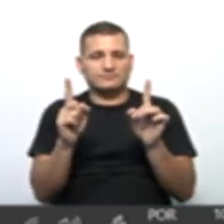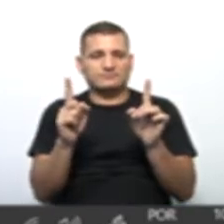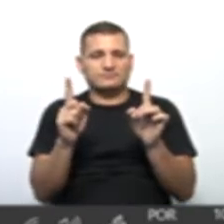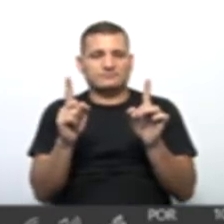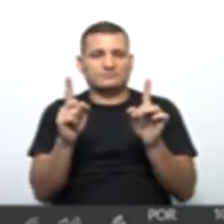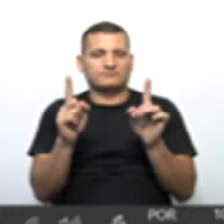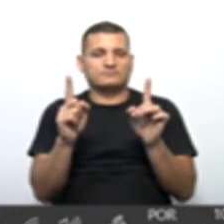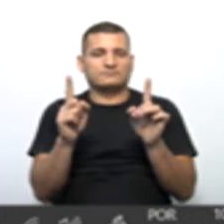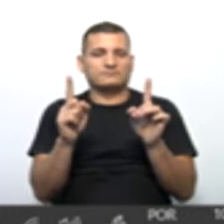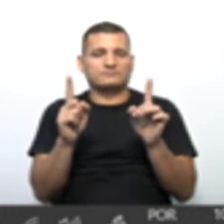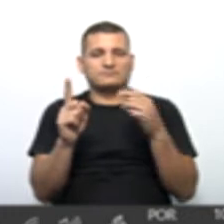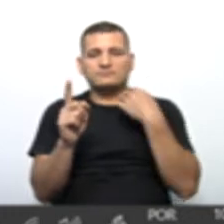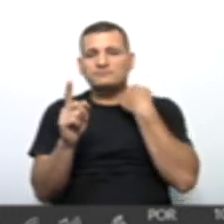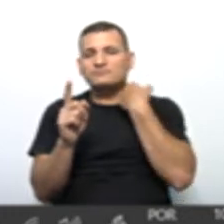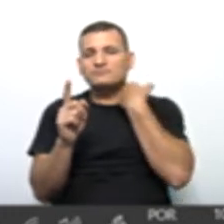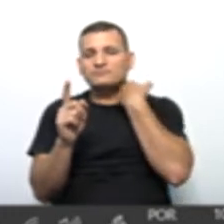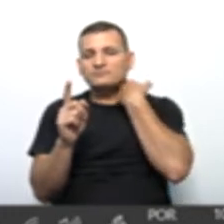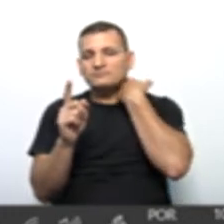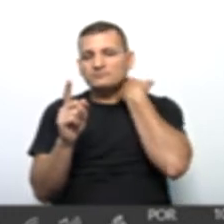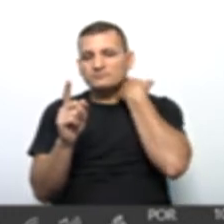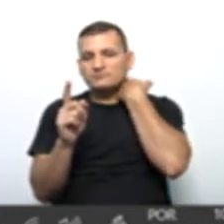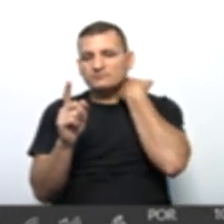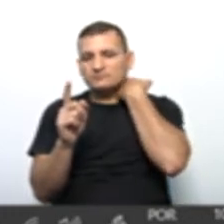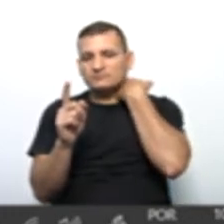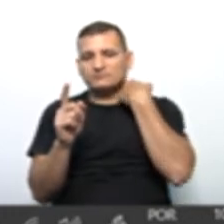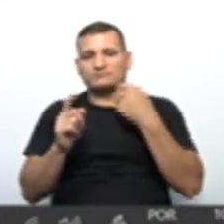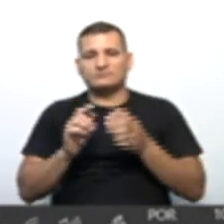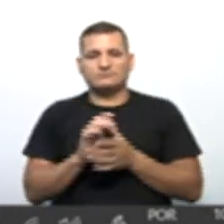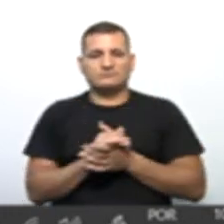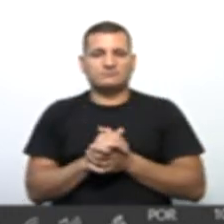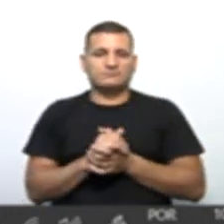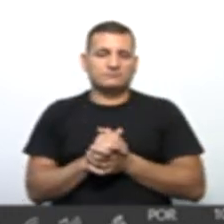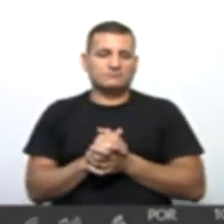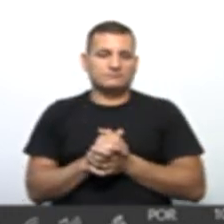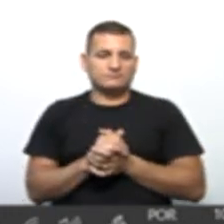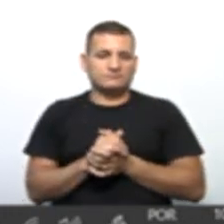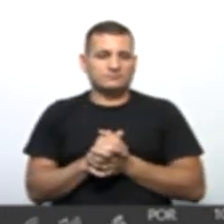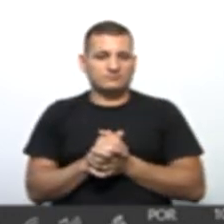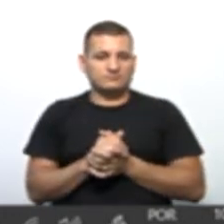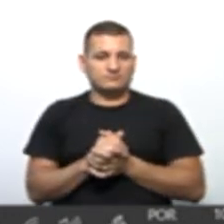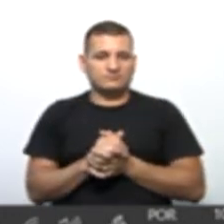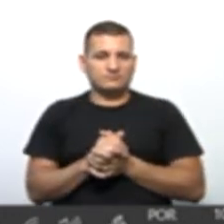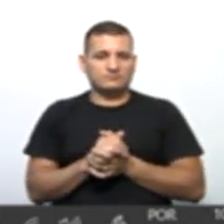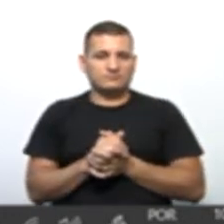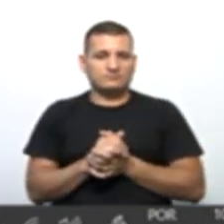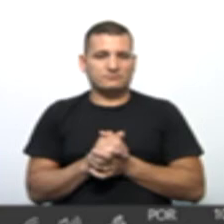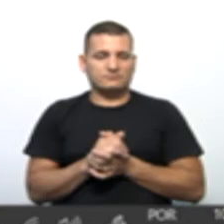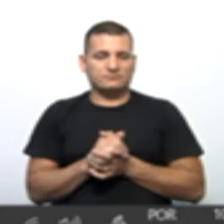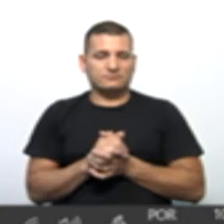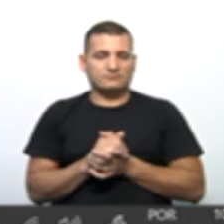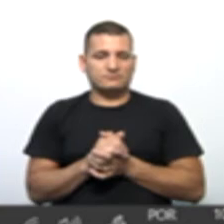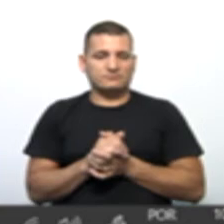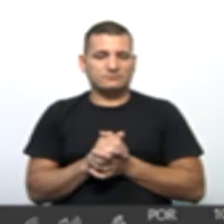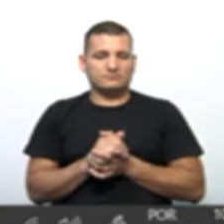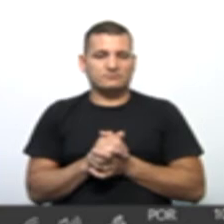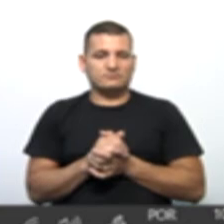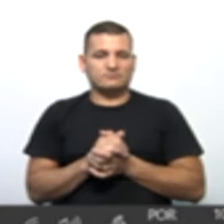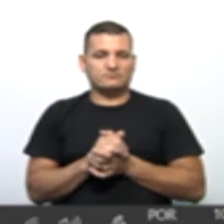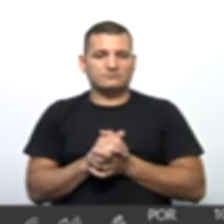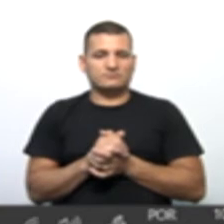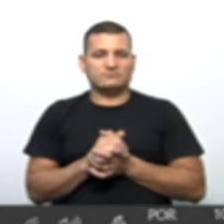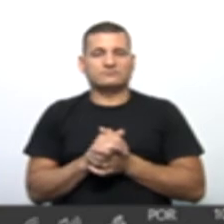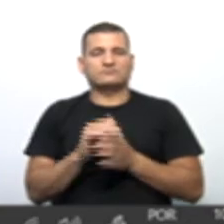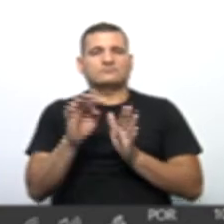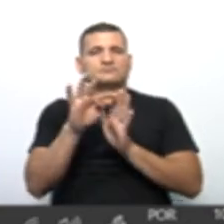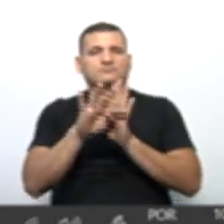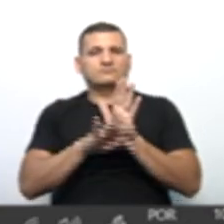um prontuário aqui e ele vai e ainda ainda ficou agradável e se que os textos tão curtos